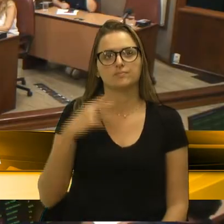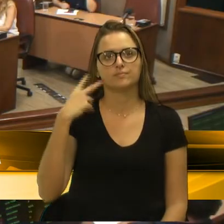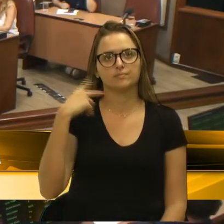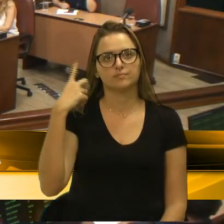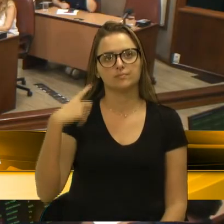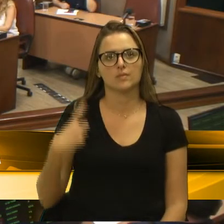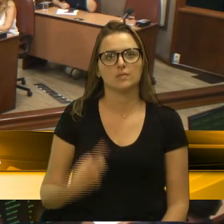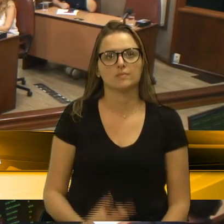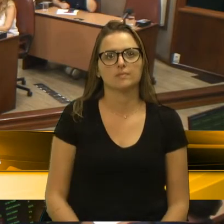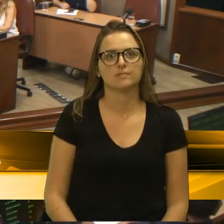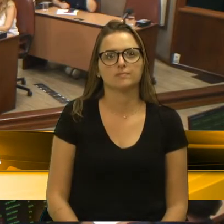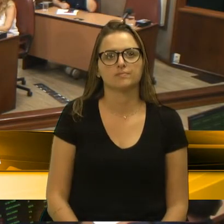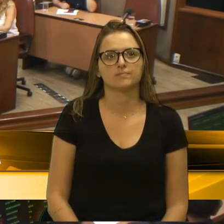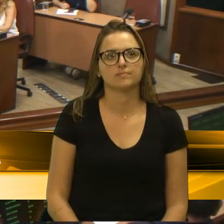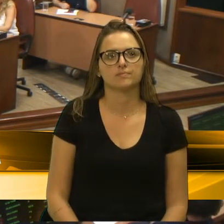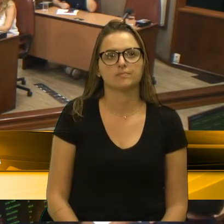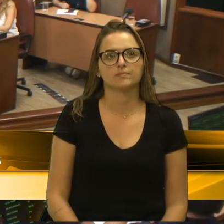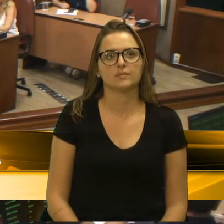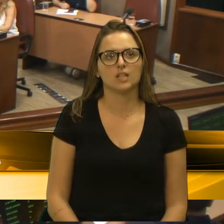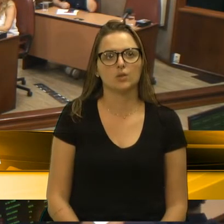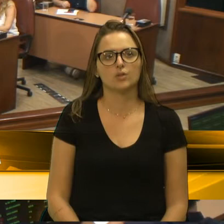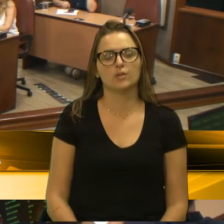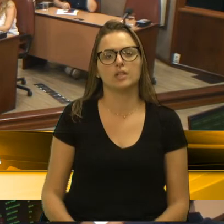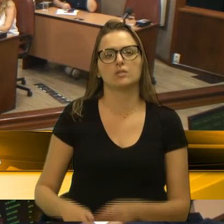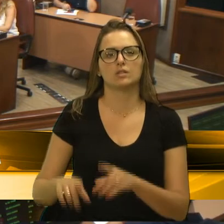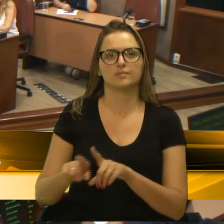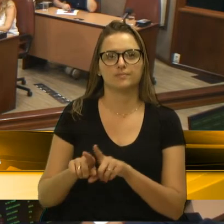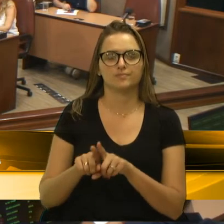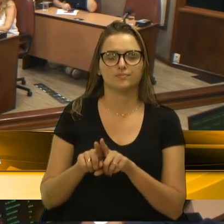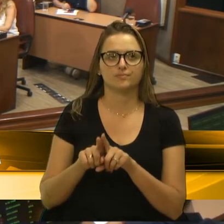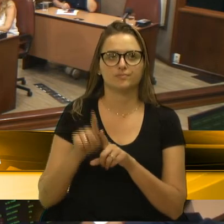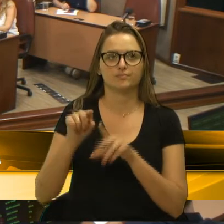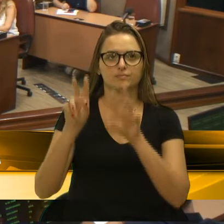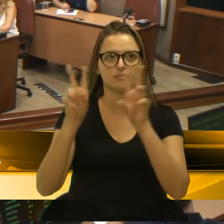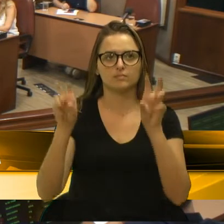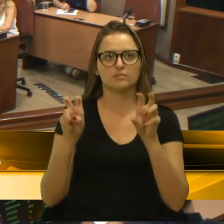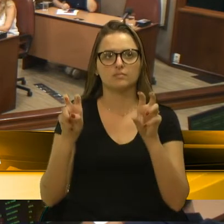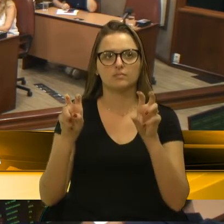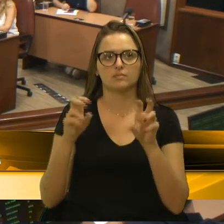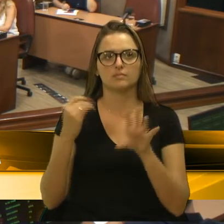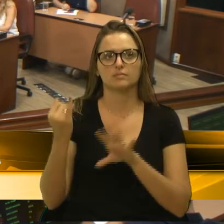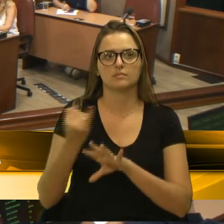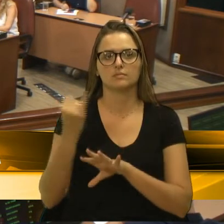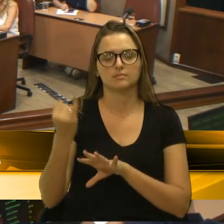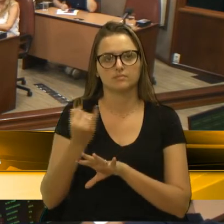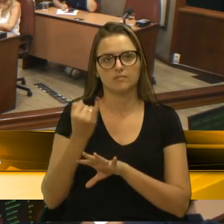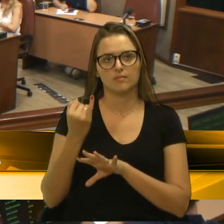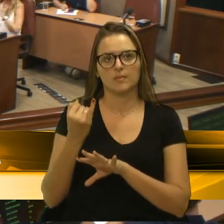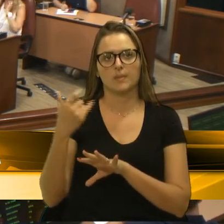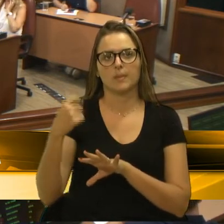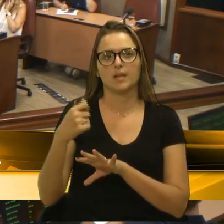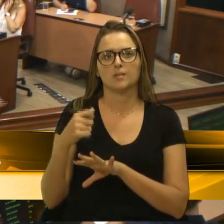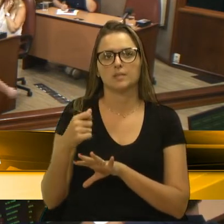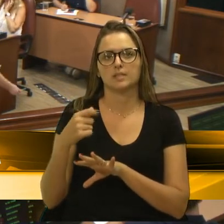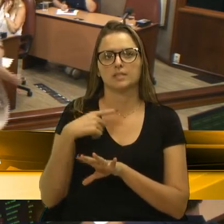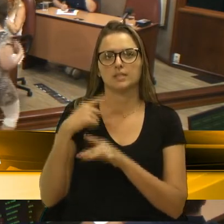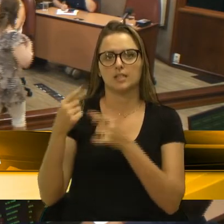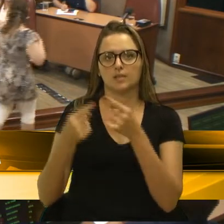obrigado pela parte. Parabenizar por levantar esse assunto tão importante que tem que estar na frente, sim.